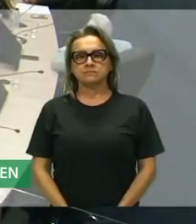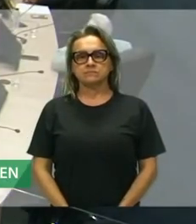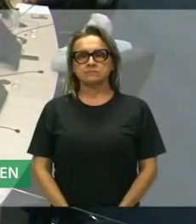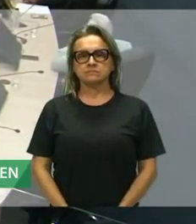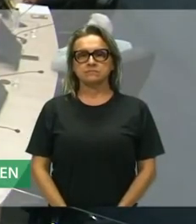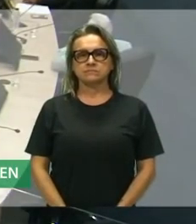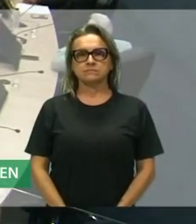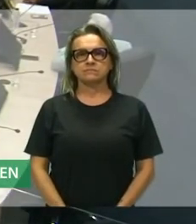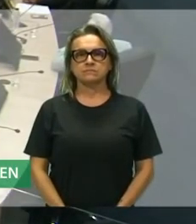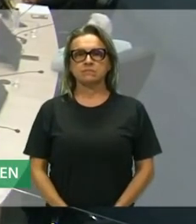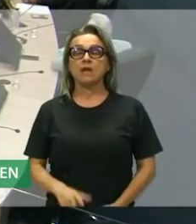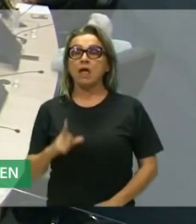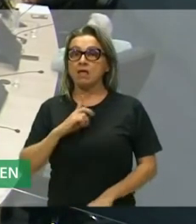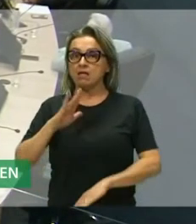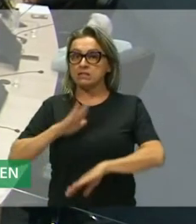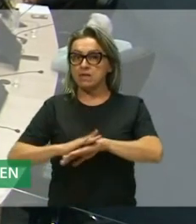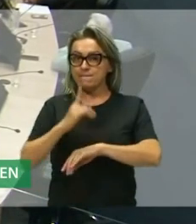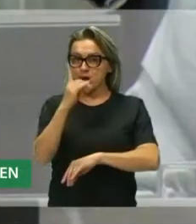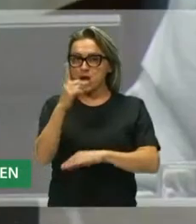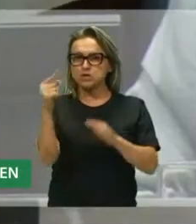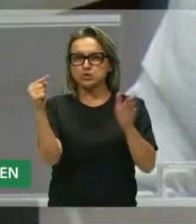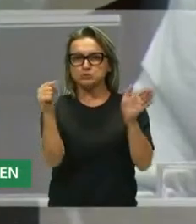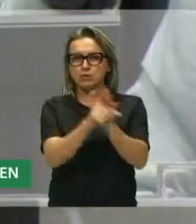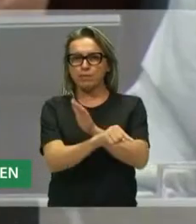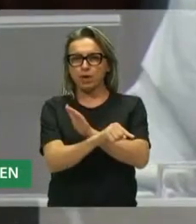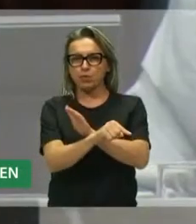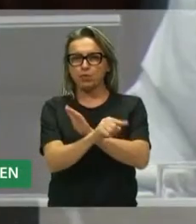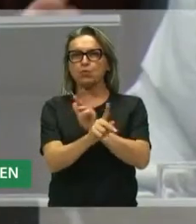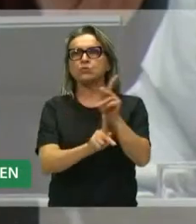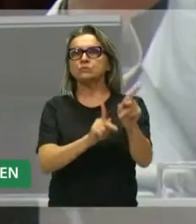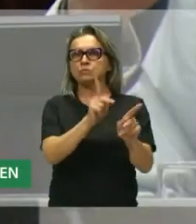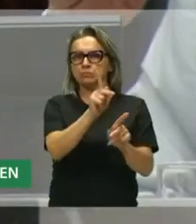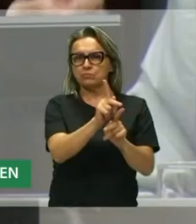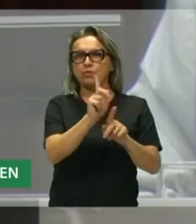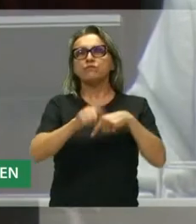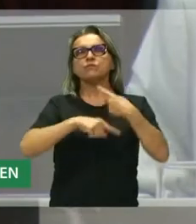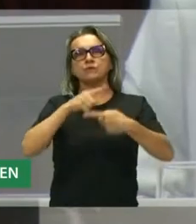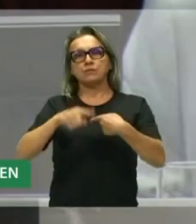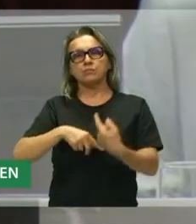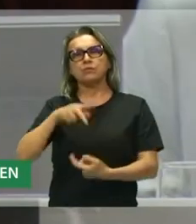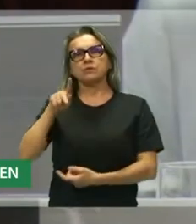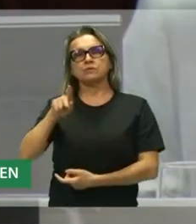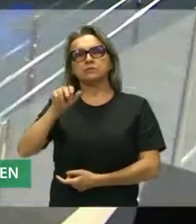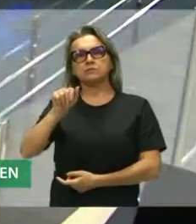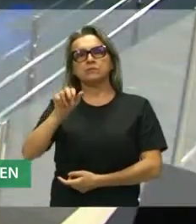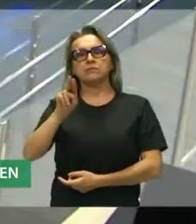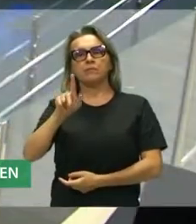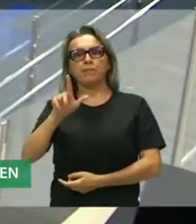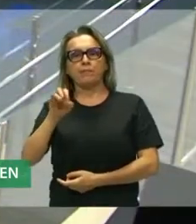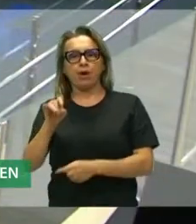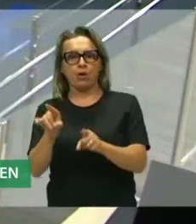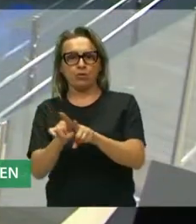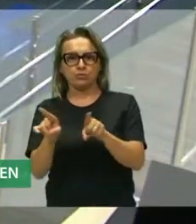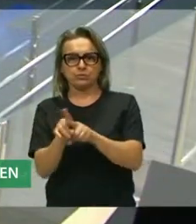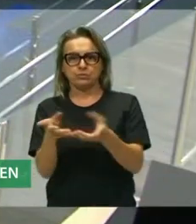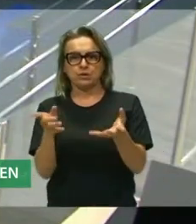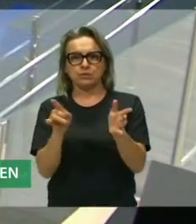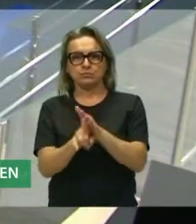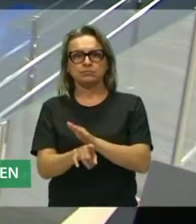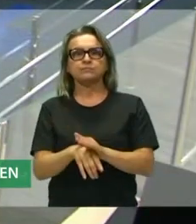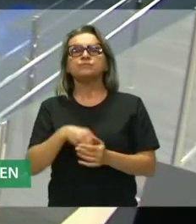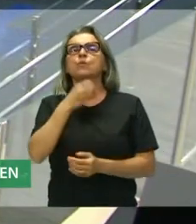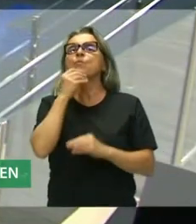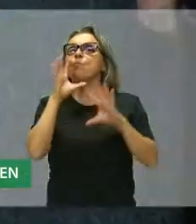Temos mais uma pergunta no público e depois no Paulo do Observatório também perguntou, né? Boa noite, meu nome é